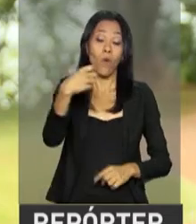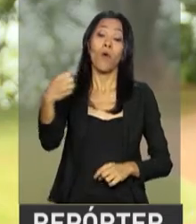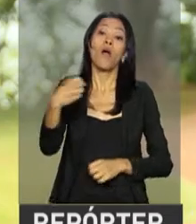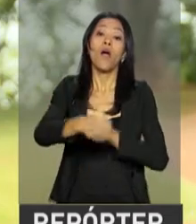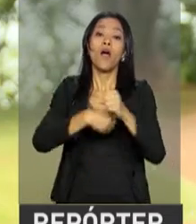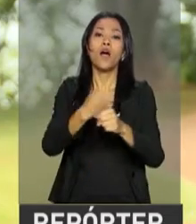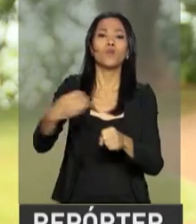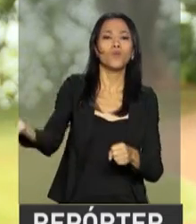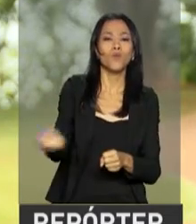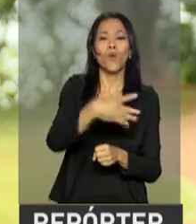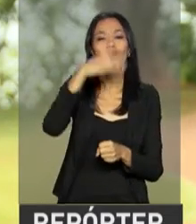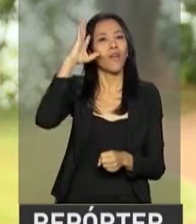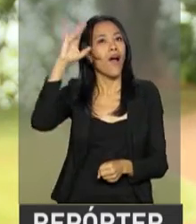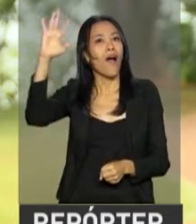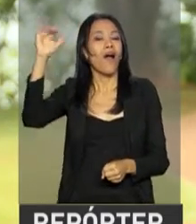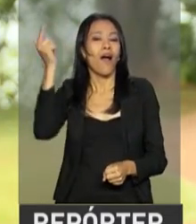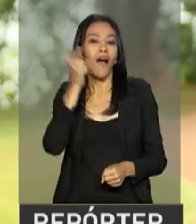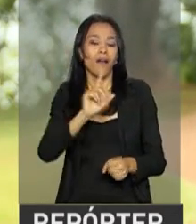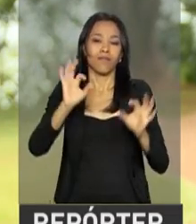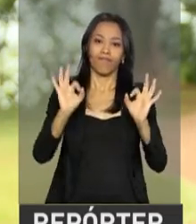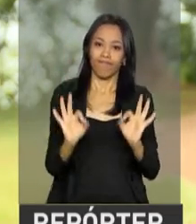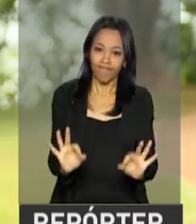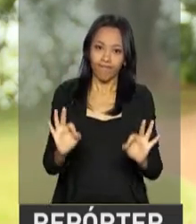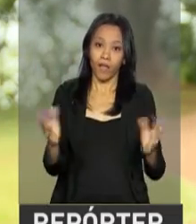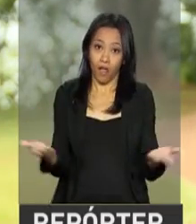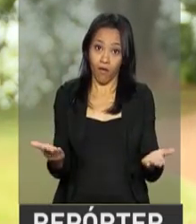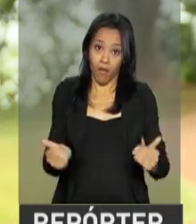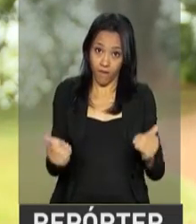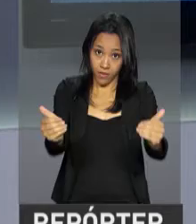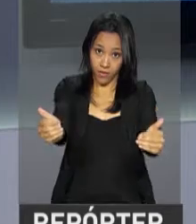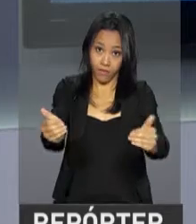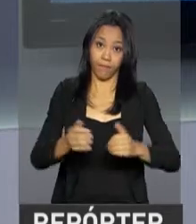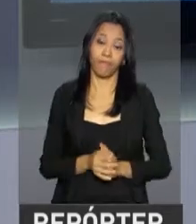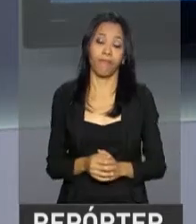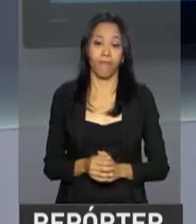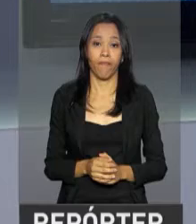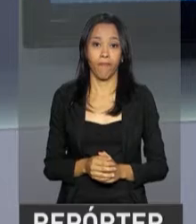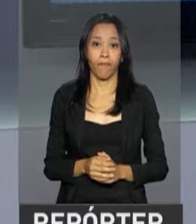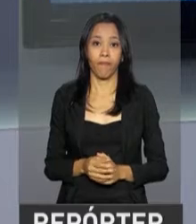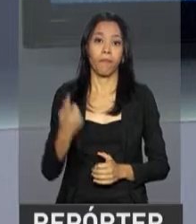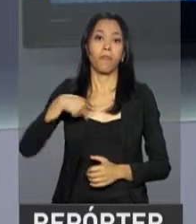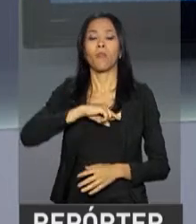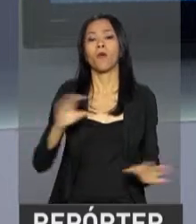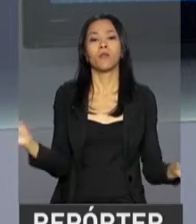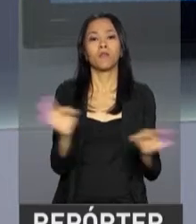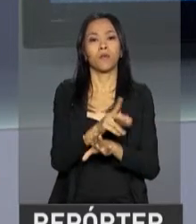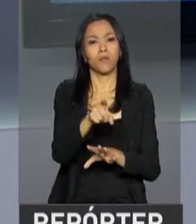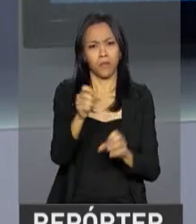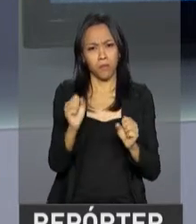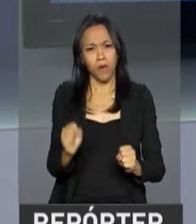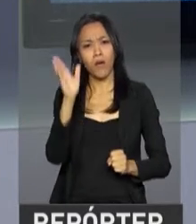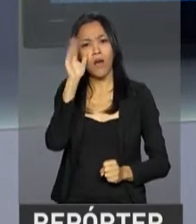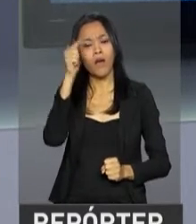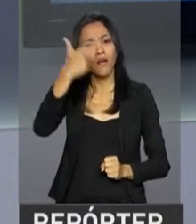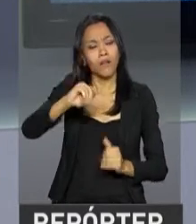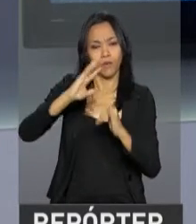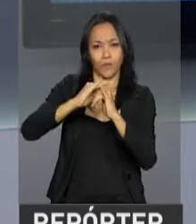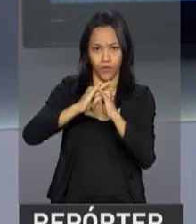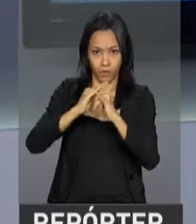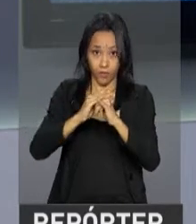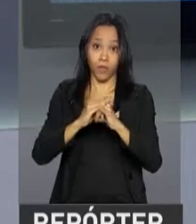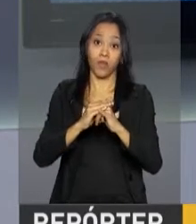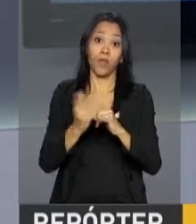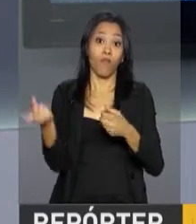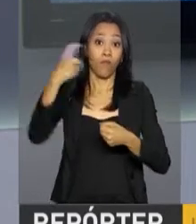novo de mais realizações agora é avançar nós ficamos por aqui você pode rever as reportagens no